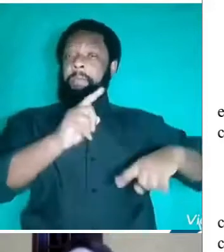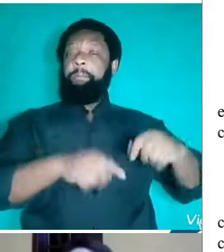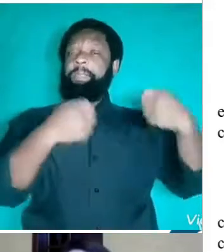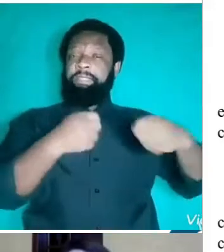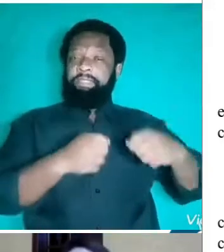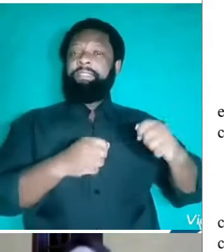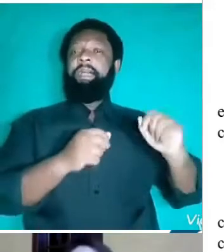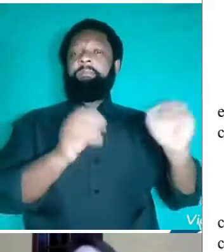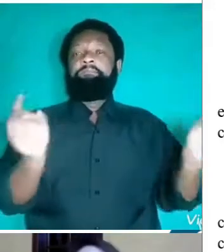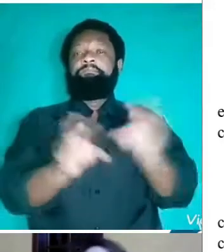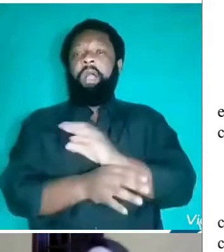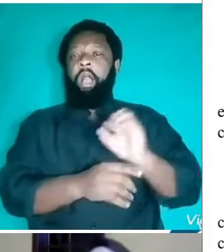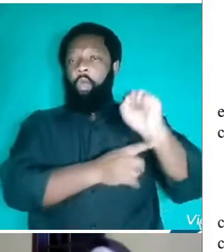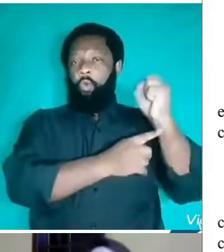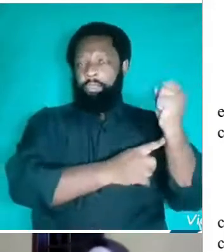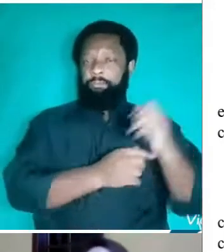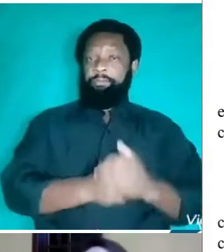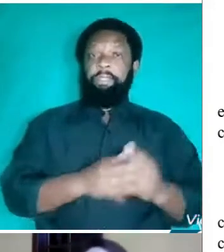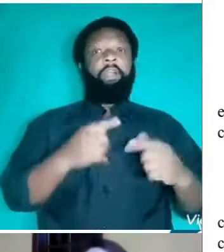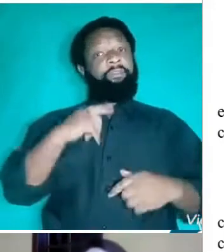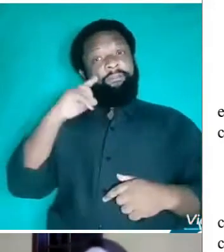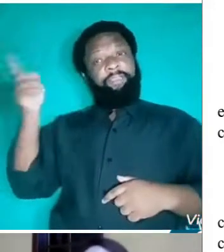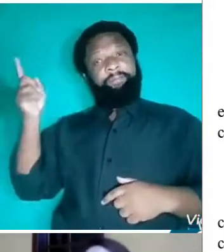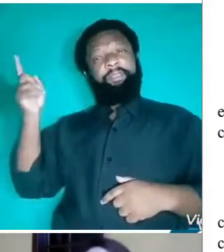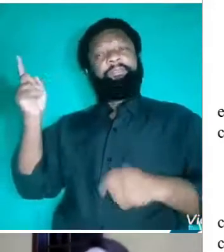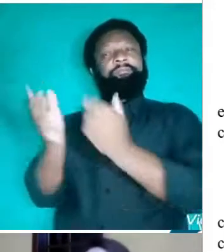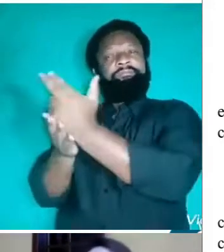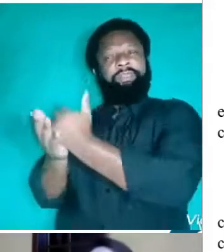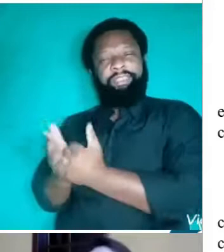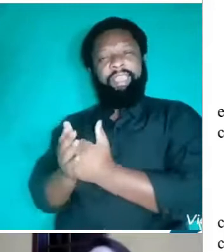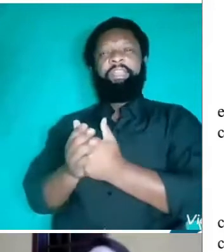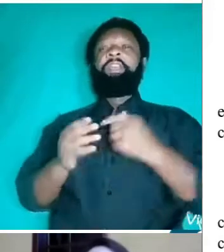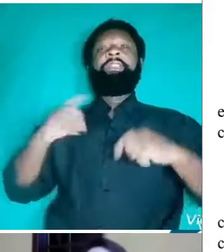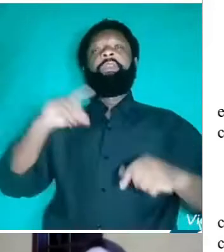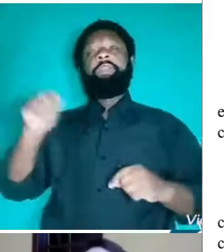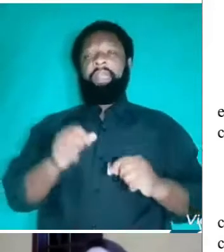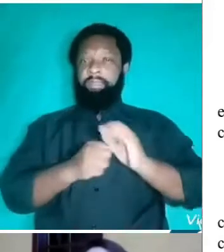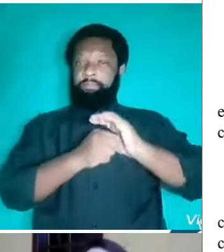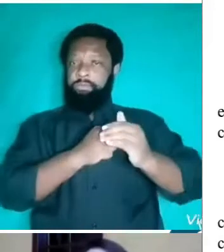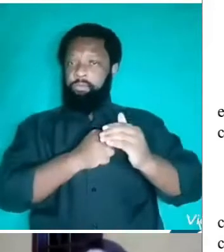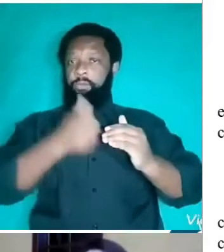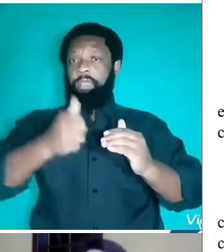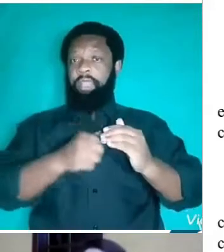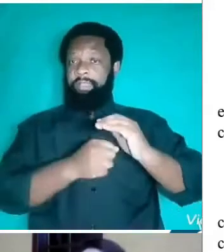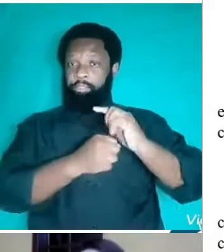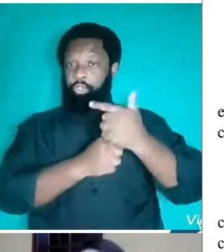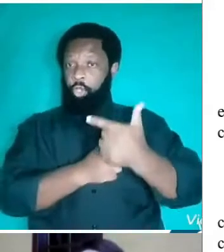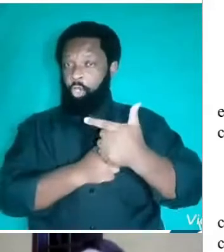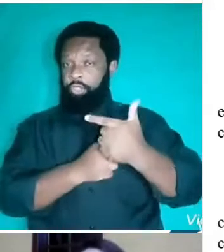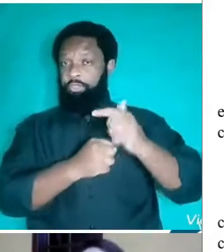que segue essa regra. Então, eu coloquei aqui a representação do átomo de carbono, Ele possui na primeira camada